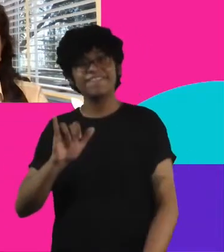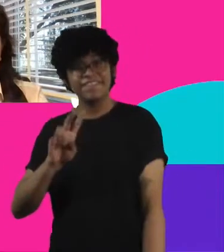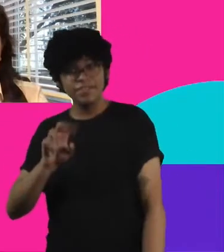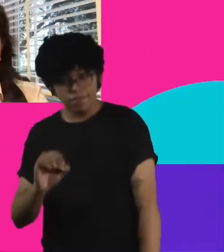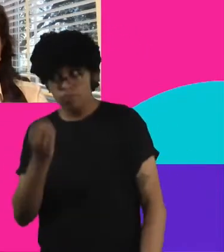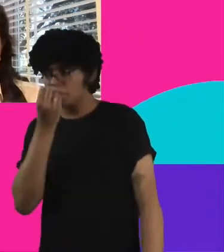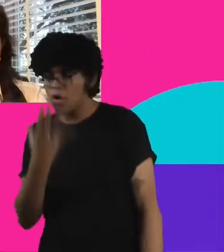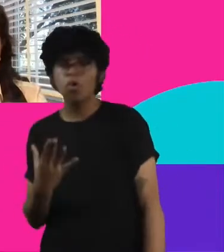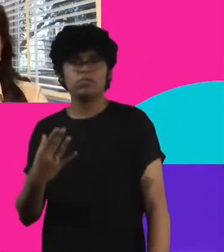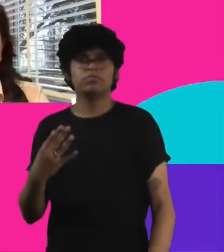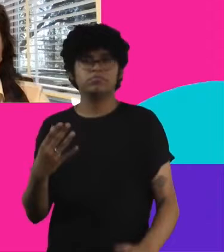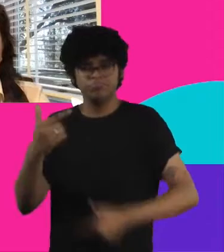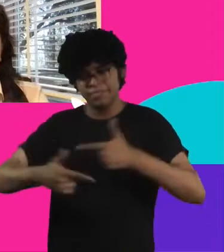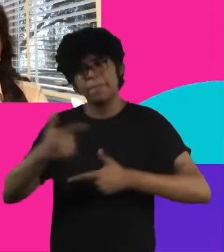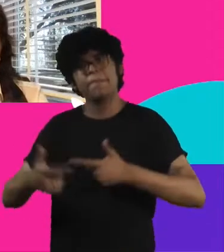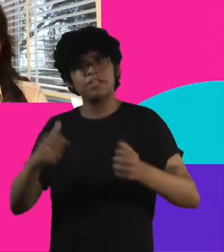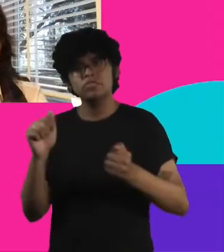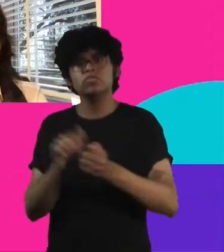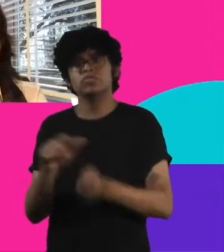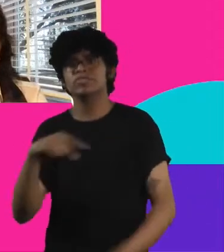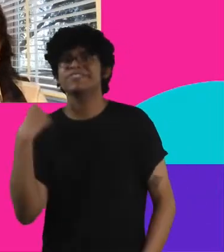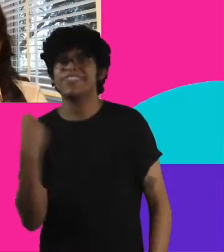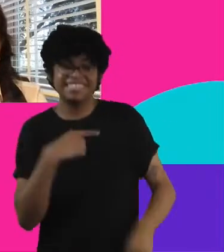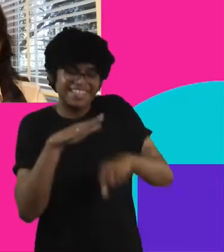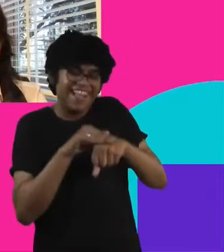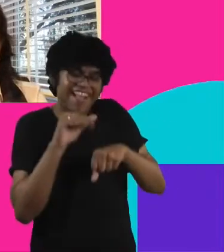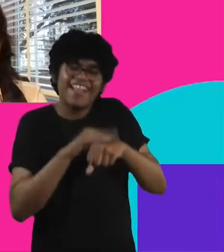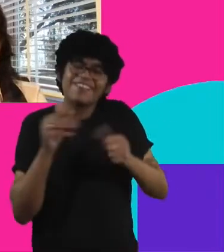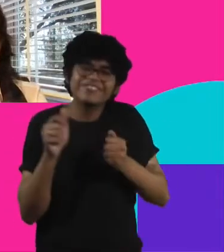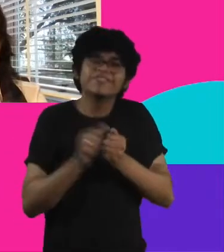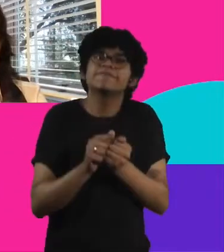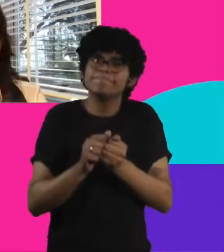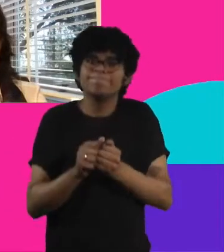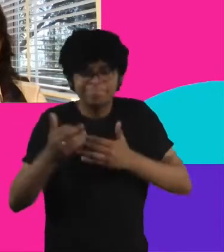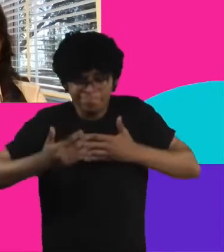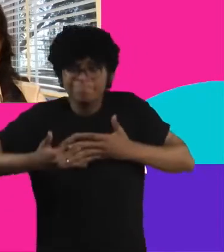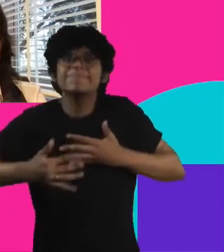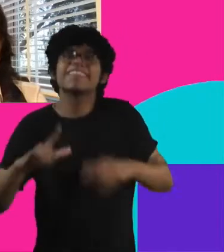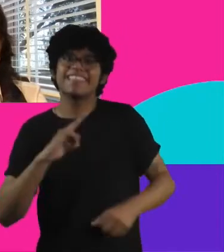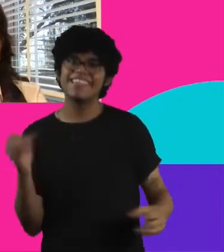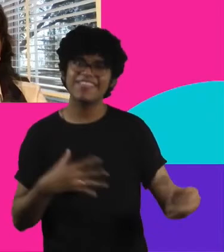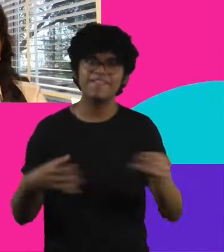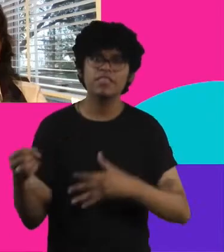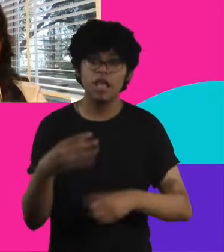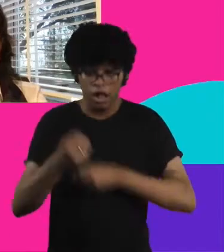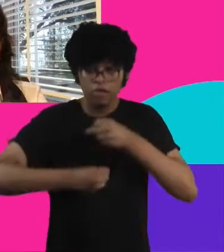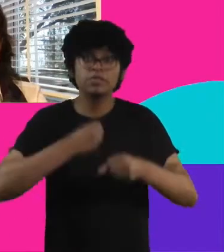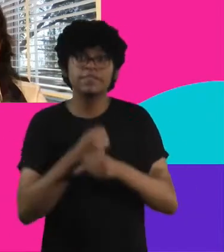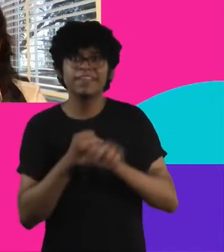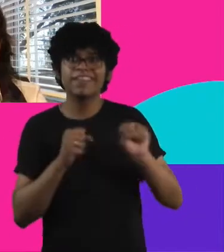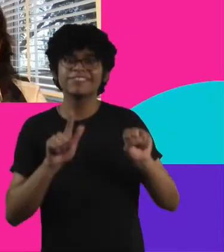e o CIEB estão trabalhando nisso com muito carinho, e logo a gente vai ter muito boas novidades. Eu acho que para o festival do ano que vem, né, a gente sempre